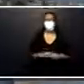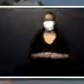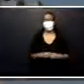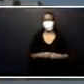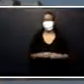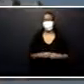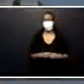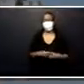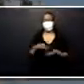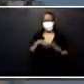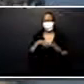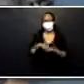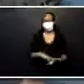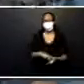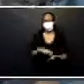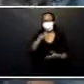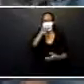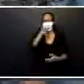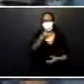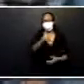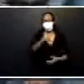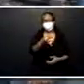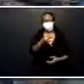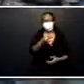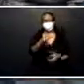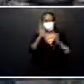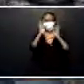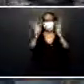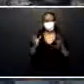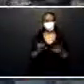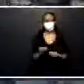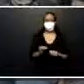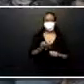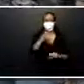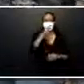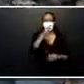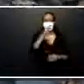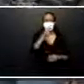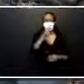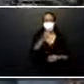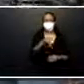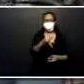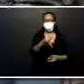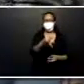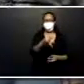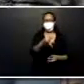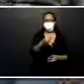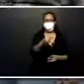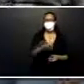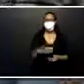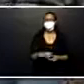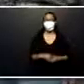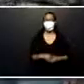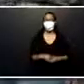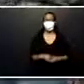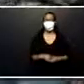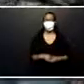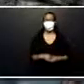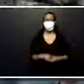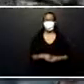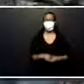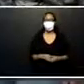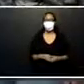seu ponto de vista, não é? E ainda dá aí a sua opinião